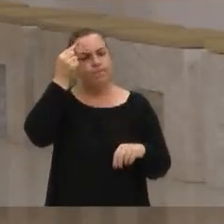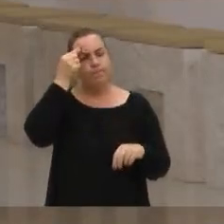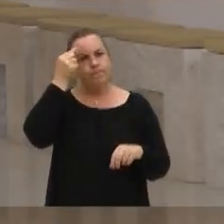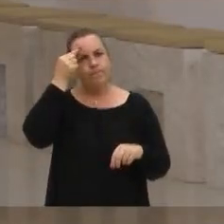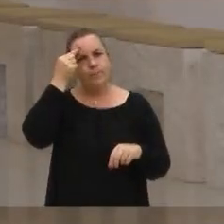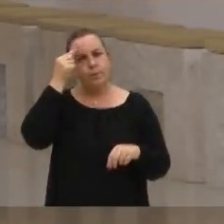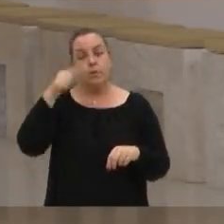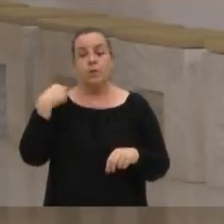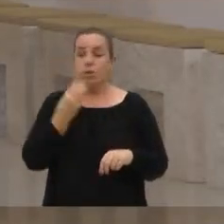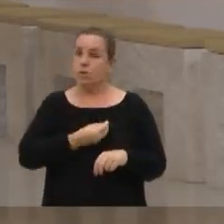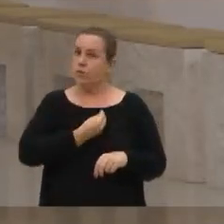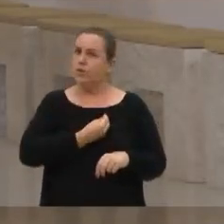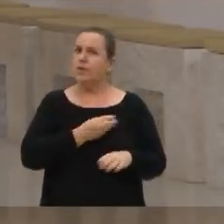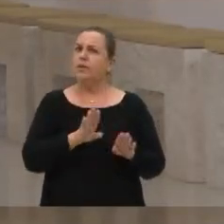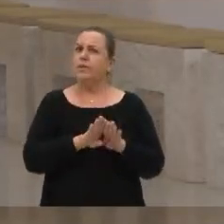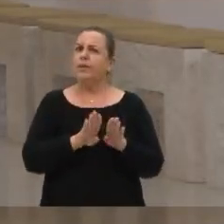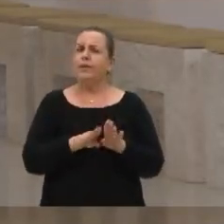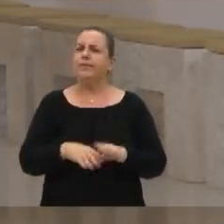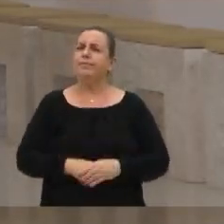na nossa vida.